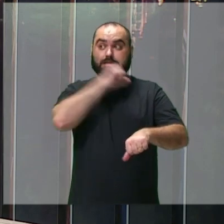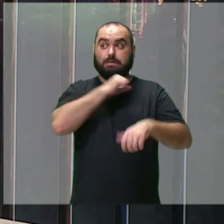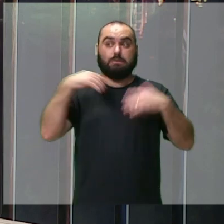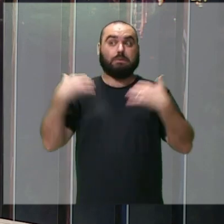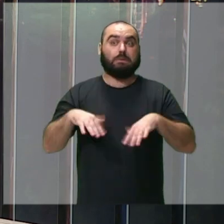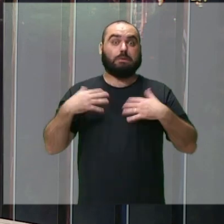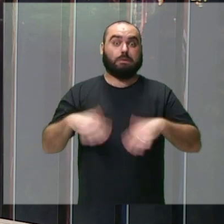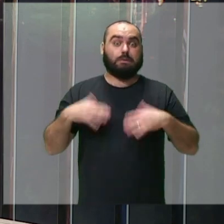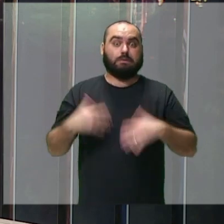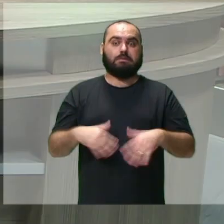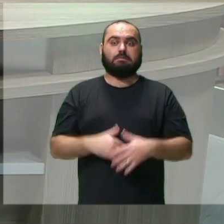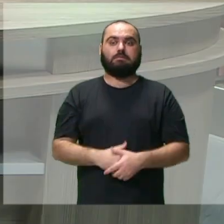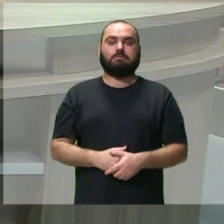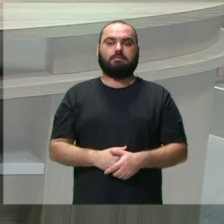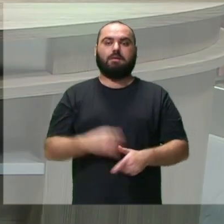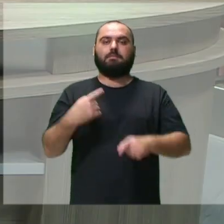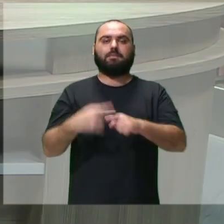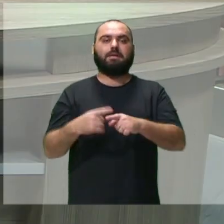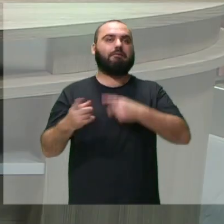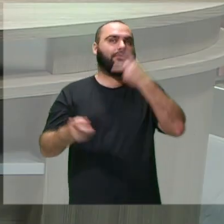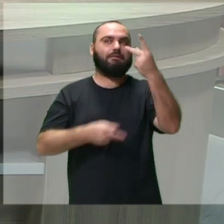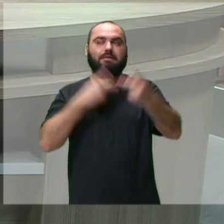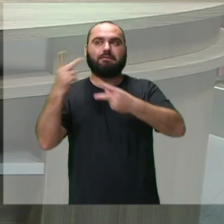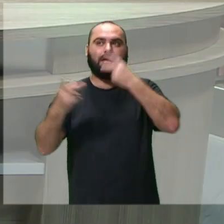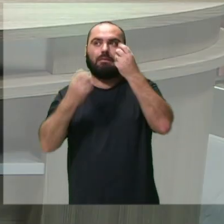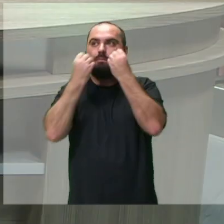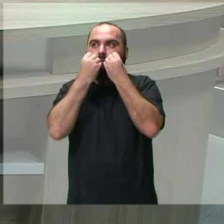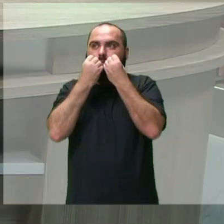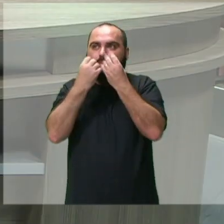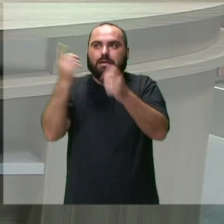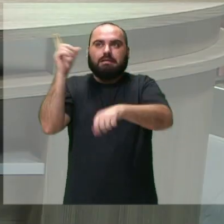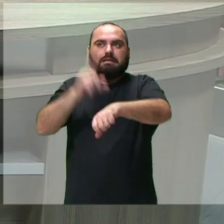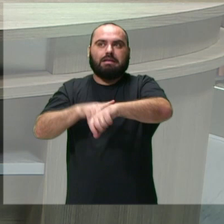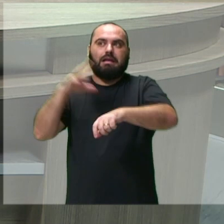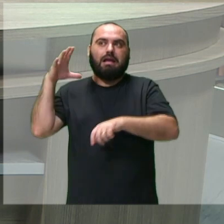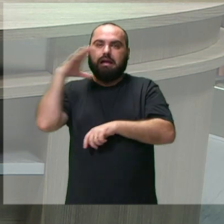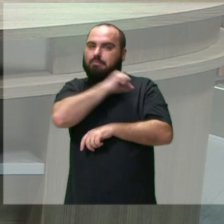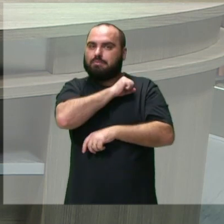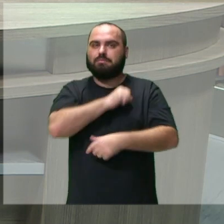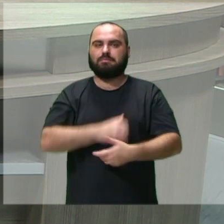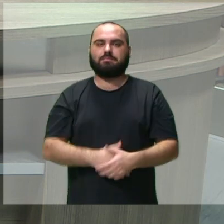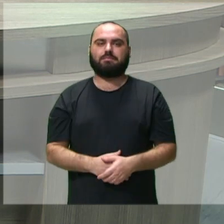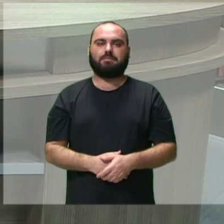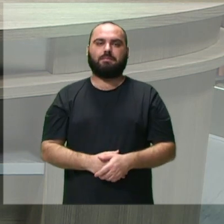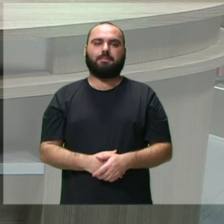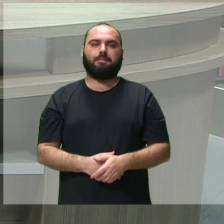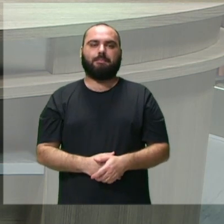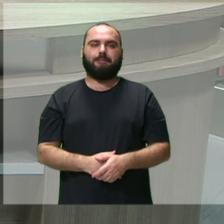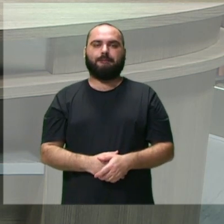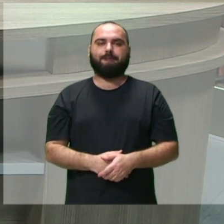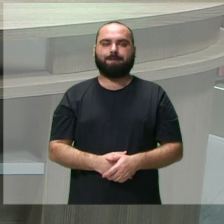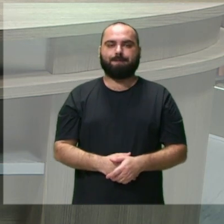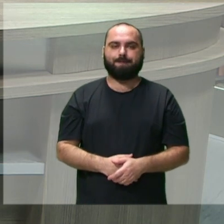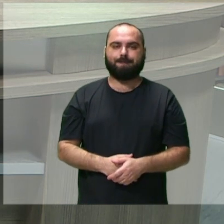voa. Aqui, quando a gente se diverte, né? Dizem assim que o tempo passa rápido quando a gente se diverte. Que ótimo.